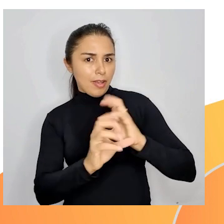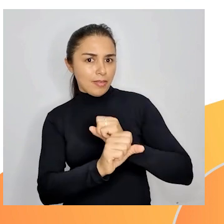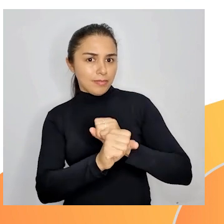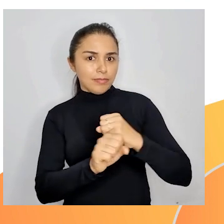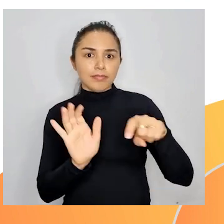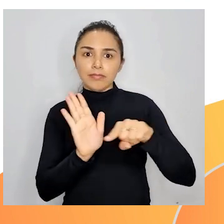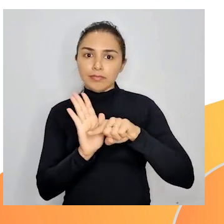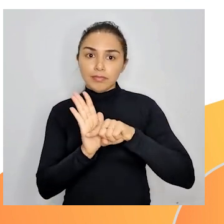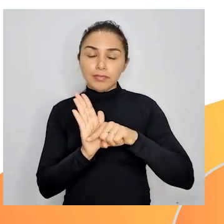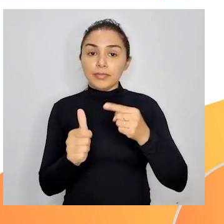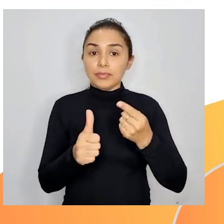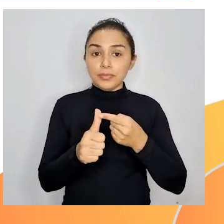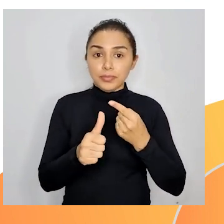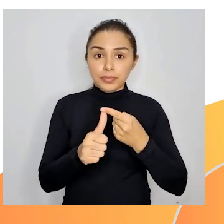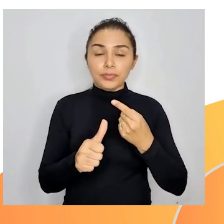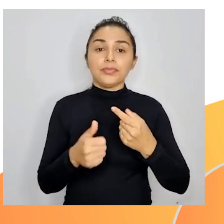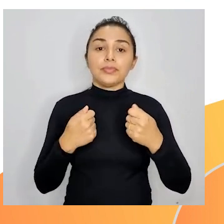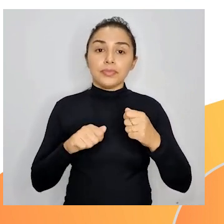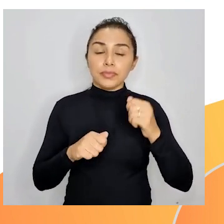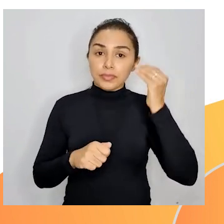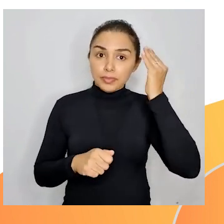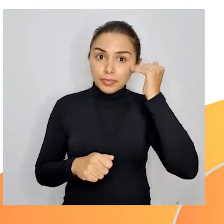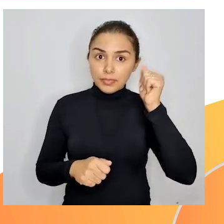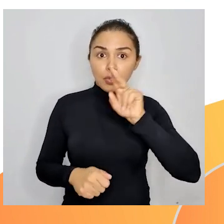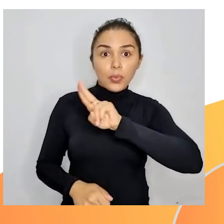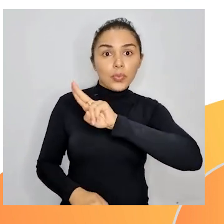nos atentar para os termos. Cada